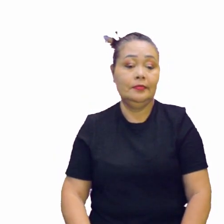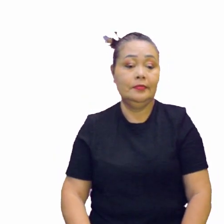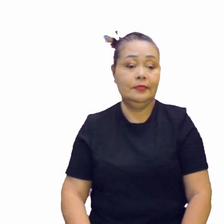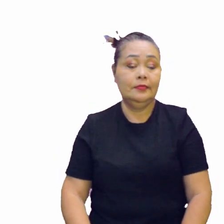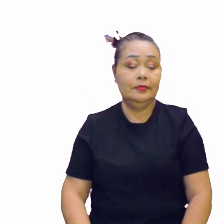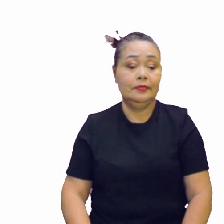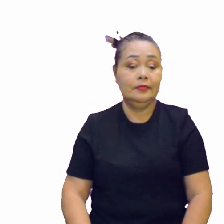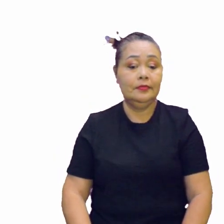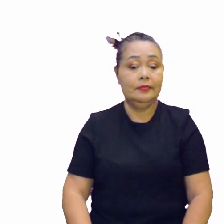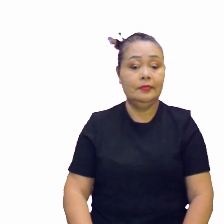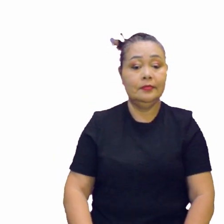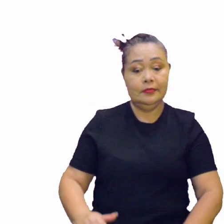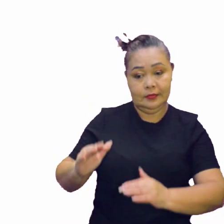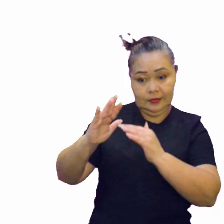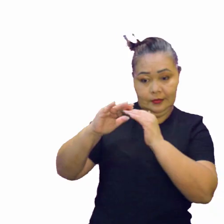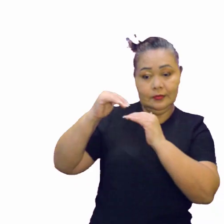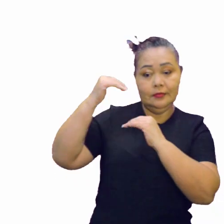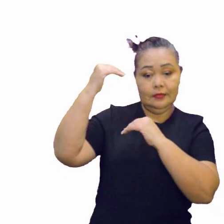área aqui, ó.